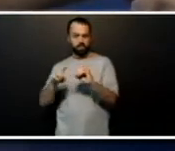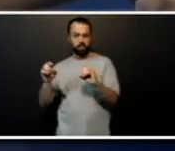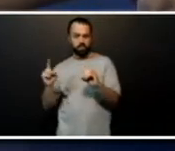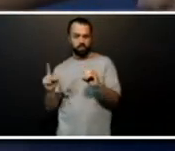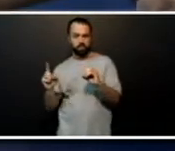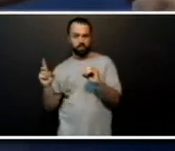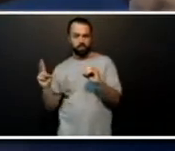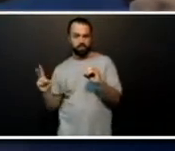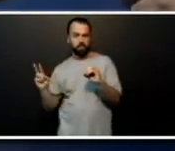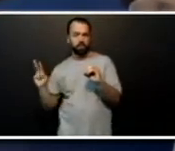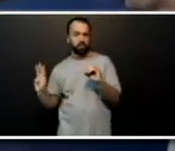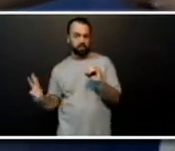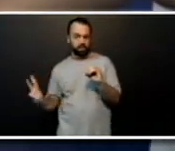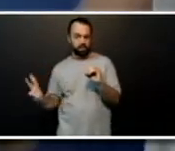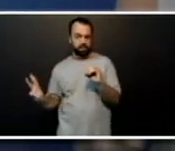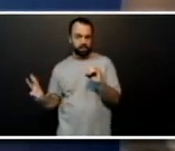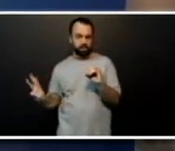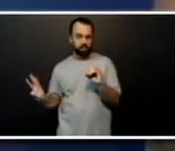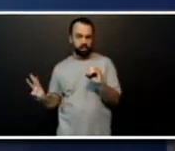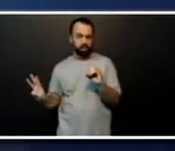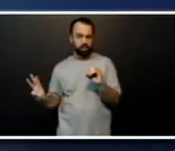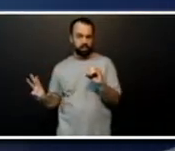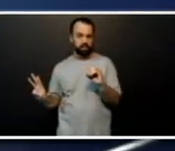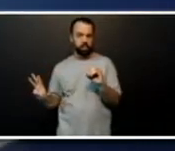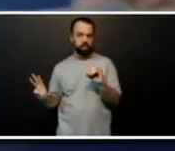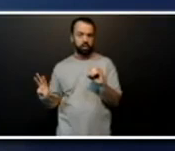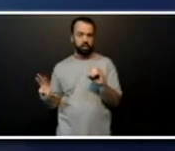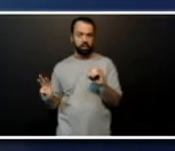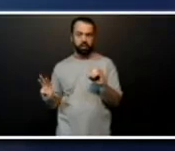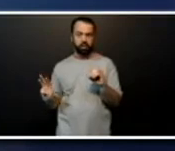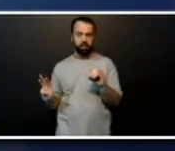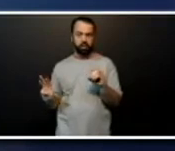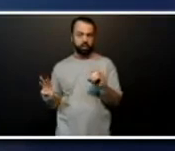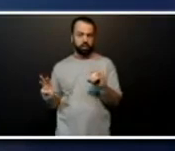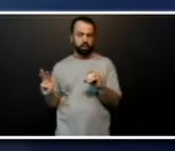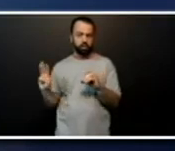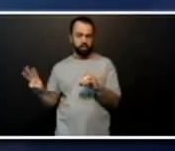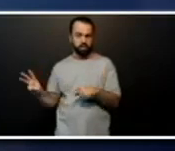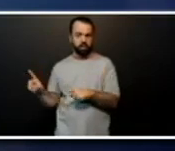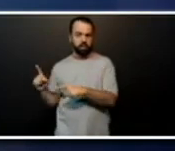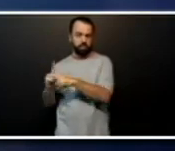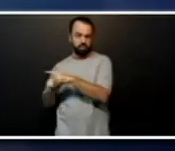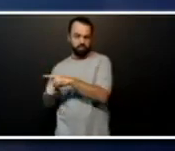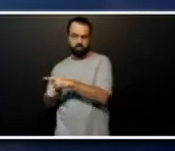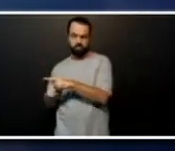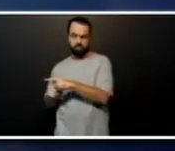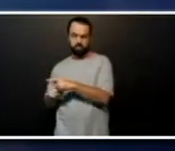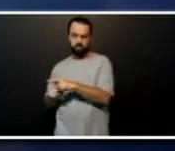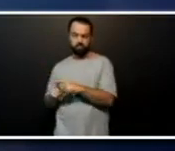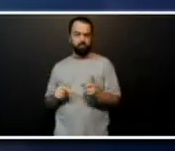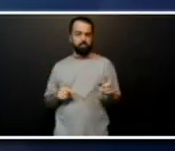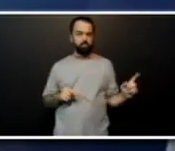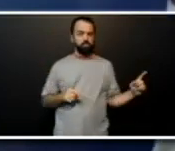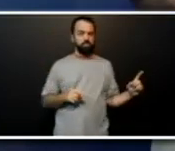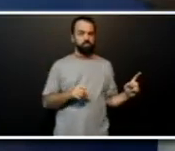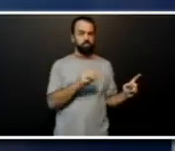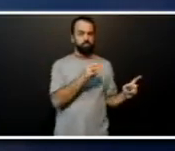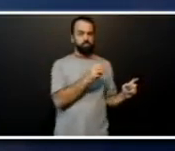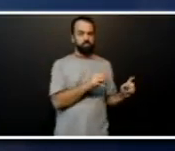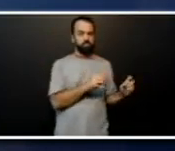1, 2, 3. 3 e menos